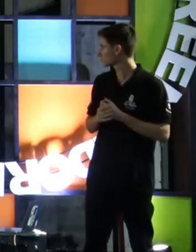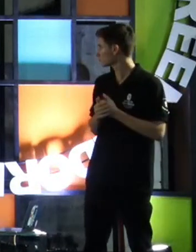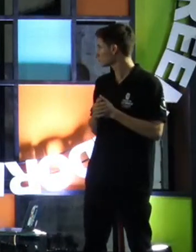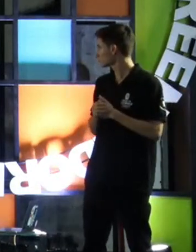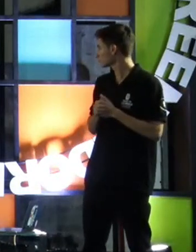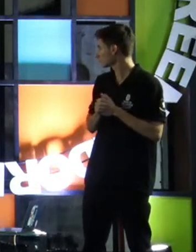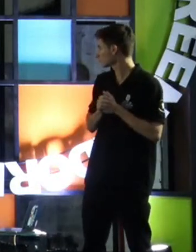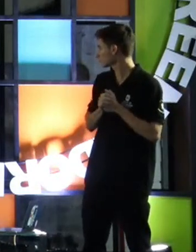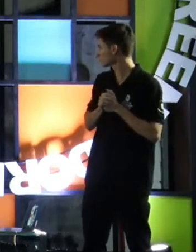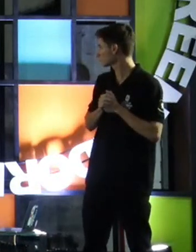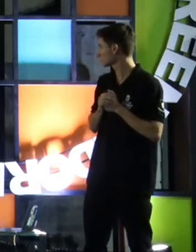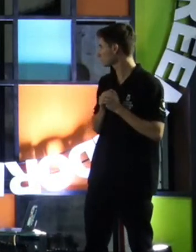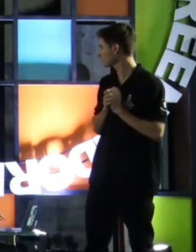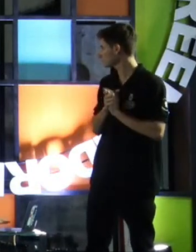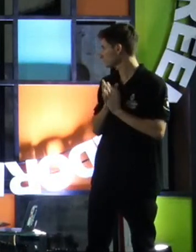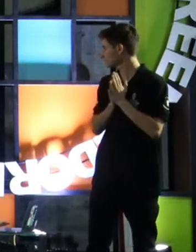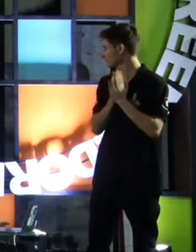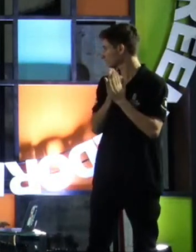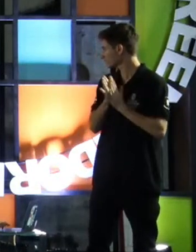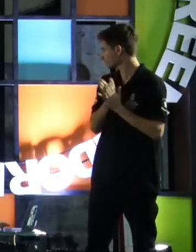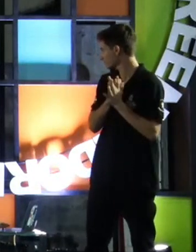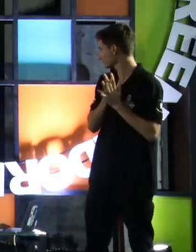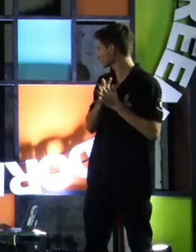Espera aí.